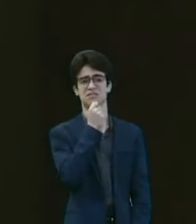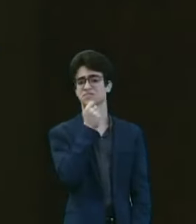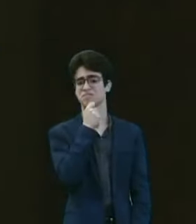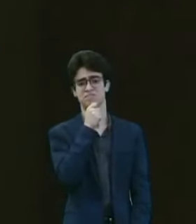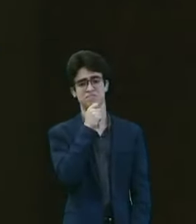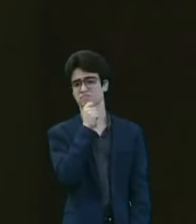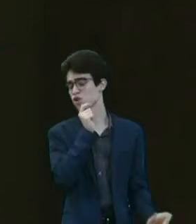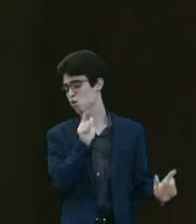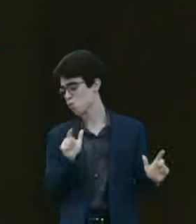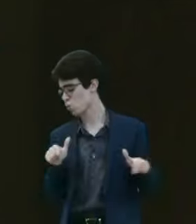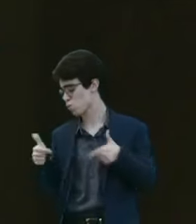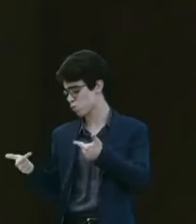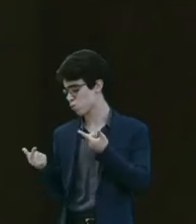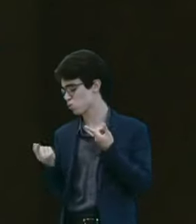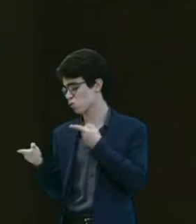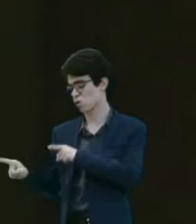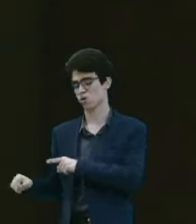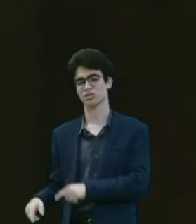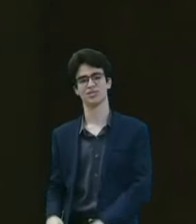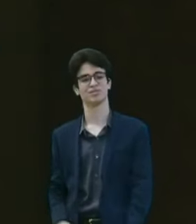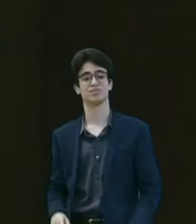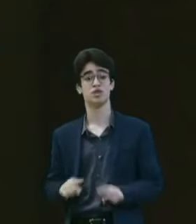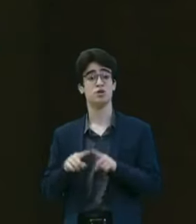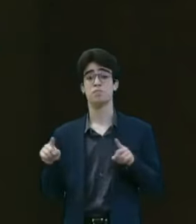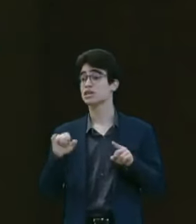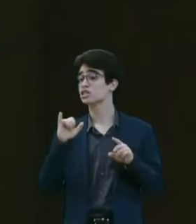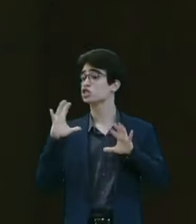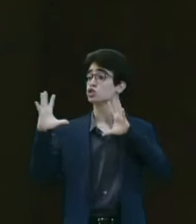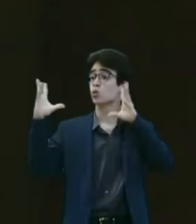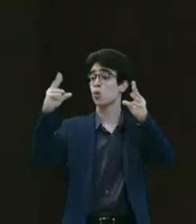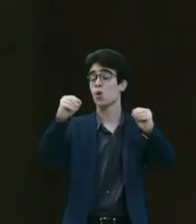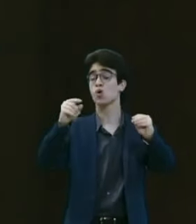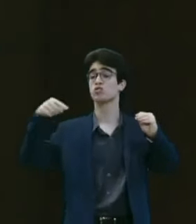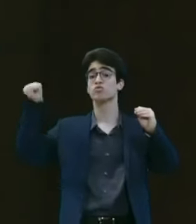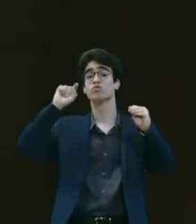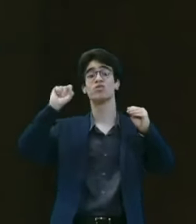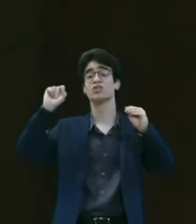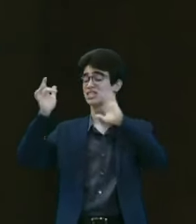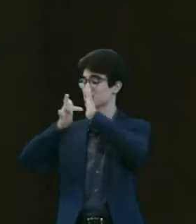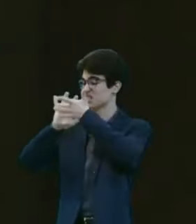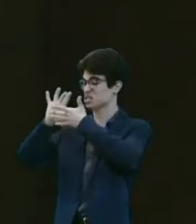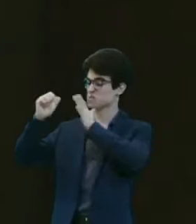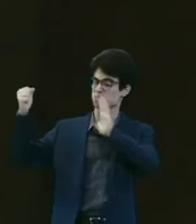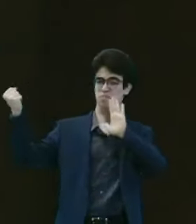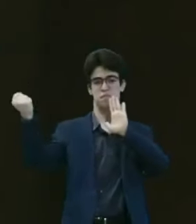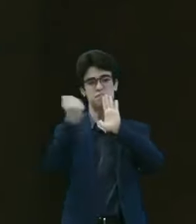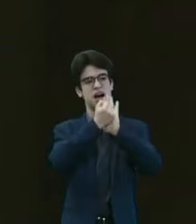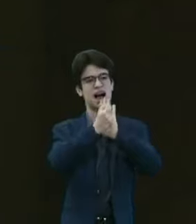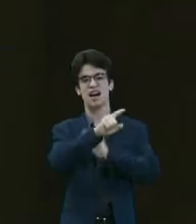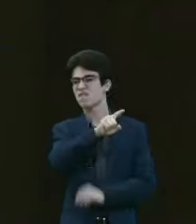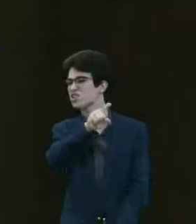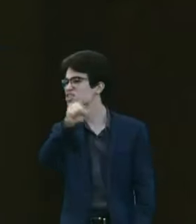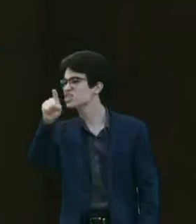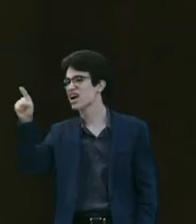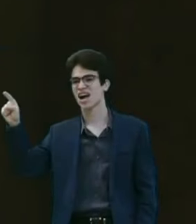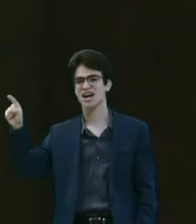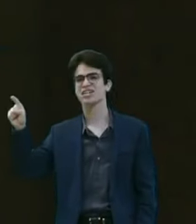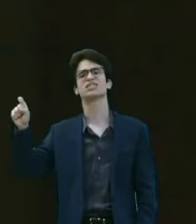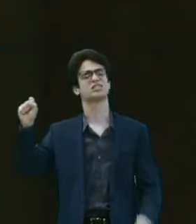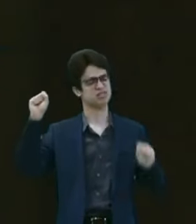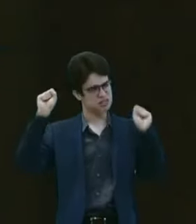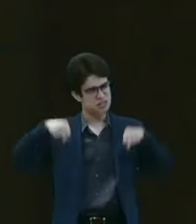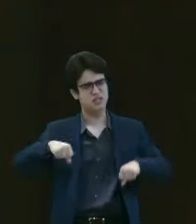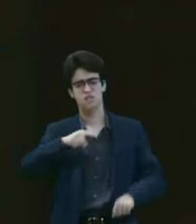a serpente. Mas todos aqueles que têm o selo, a marca de Jesus na sua vida, sim,